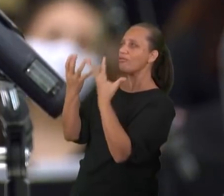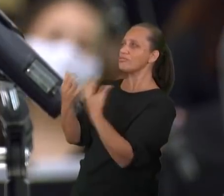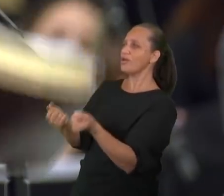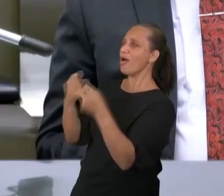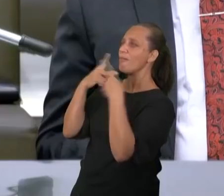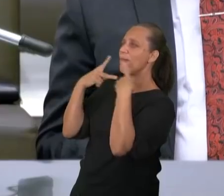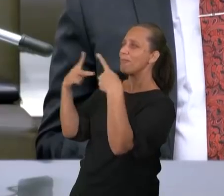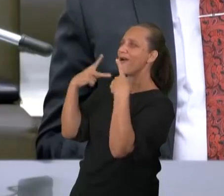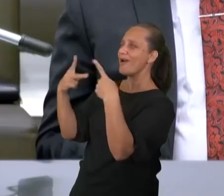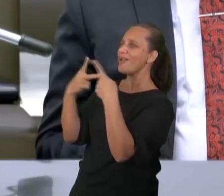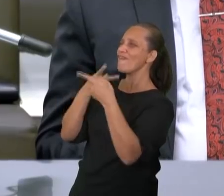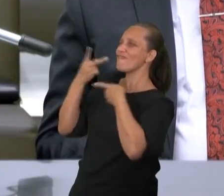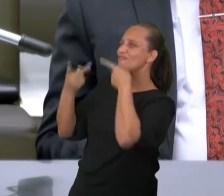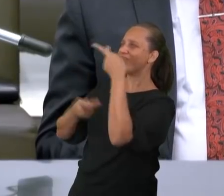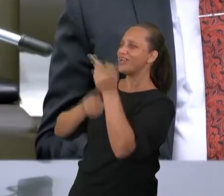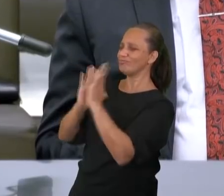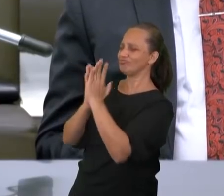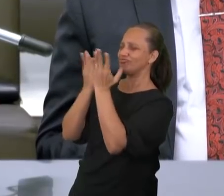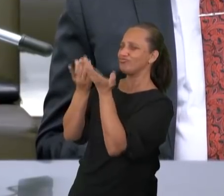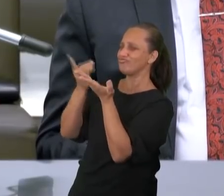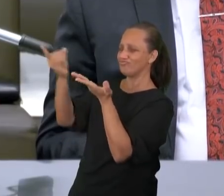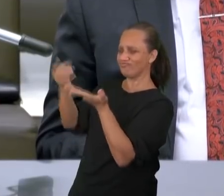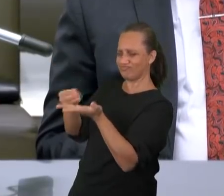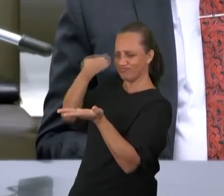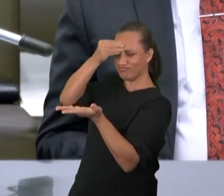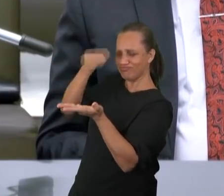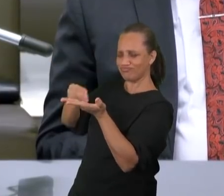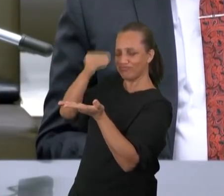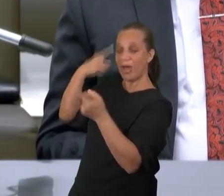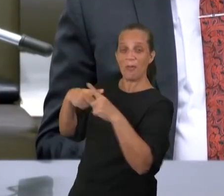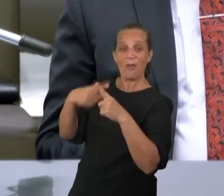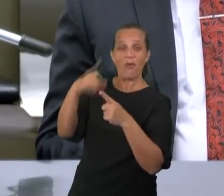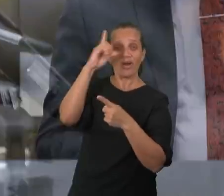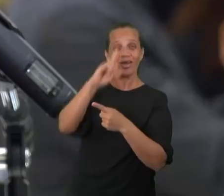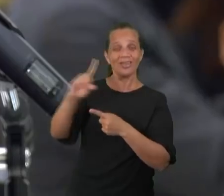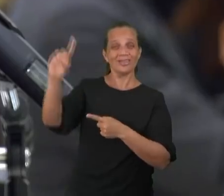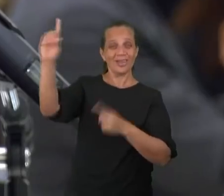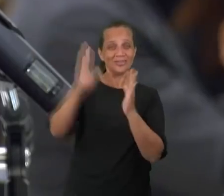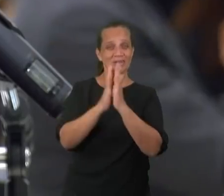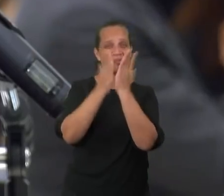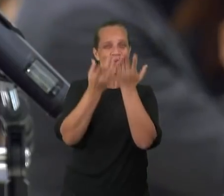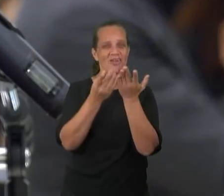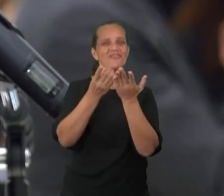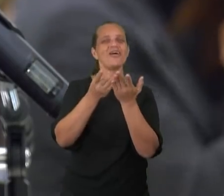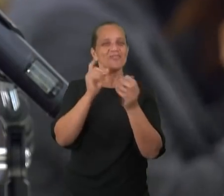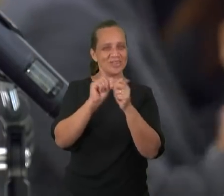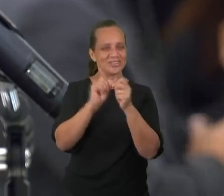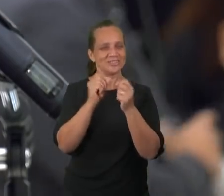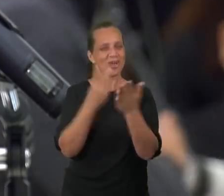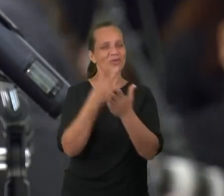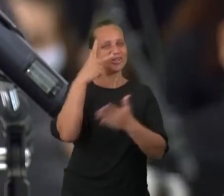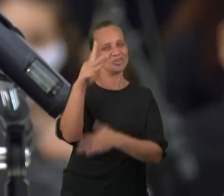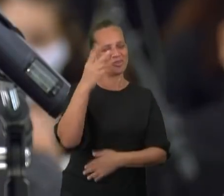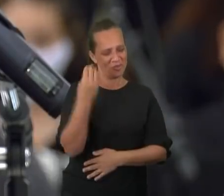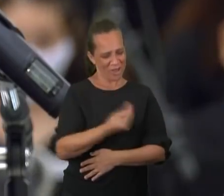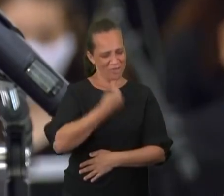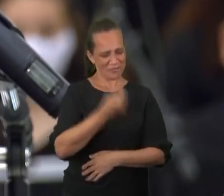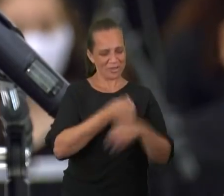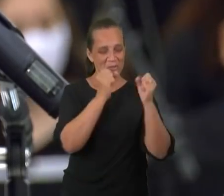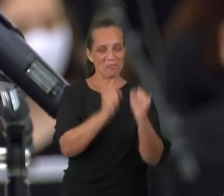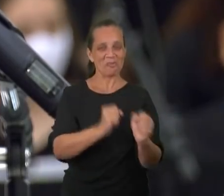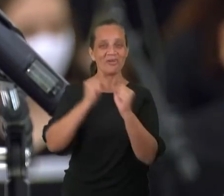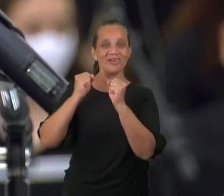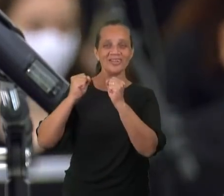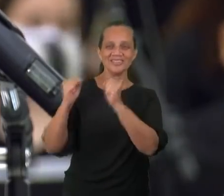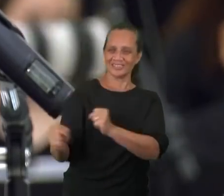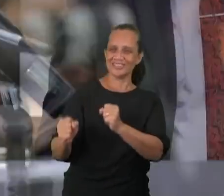pela palavra, come a palavra, quer a palavra, porque o Deus da palavra, ele vai cumprir, ele é fiel, ele é poderoso,